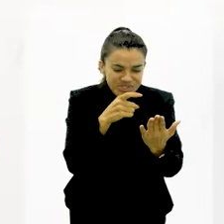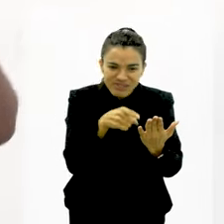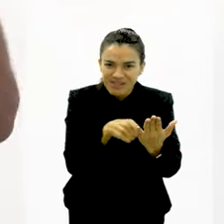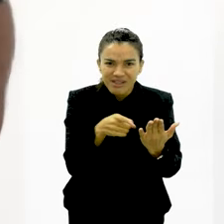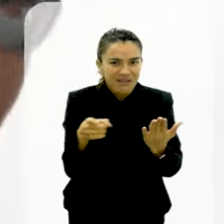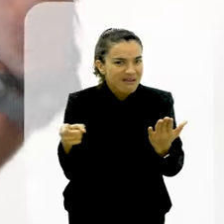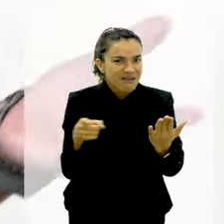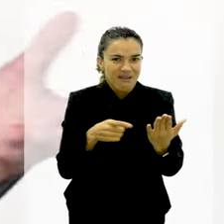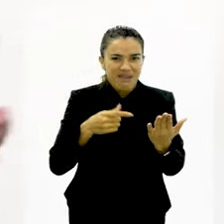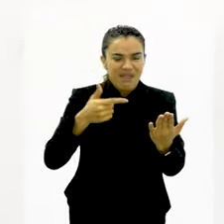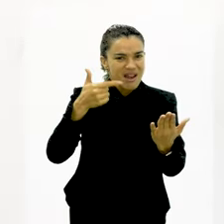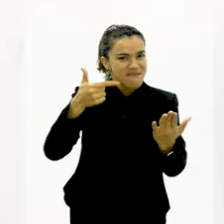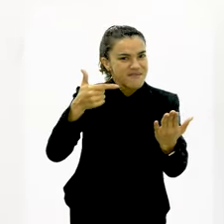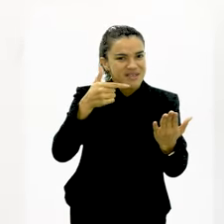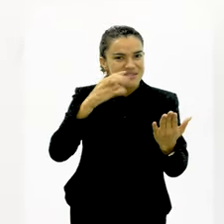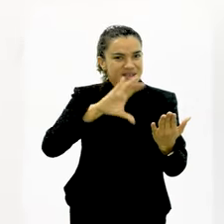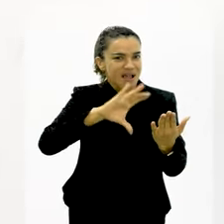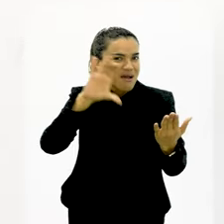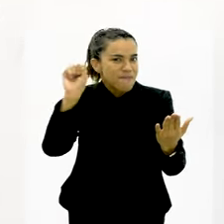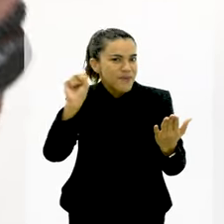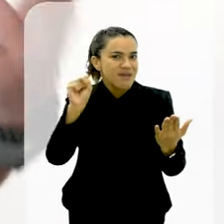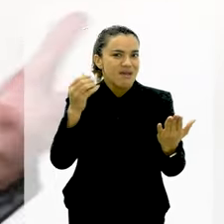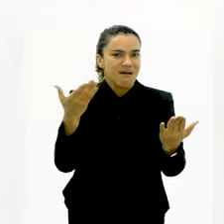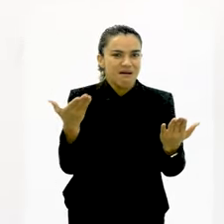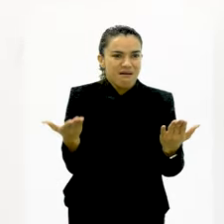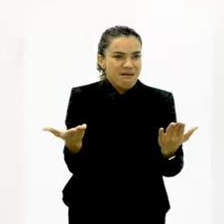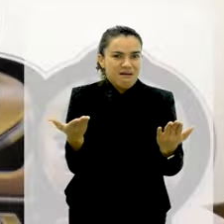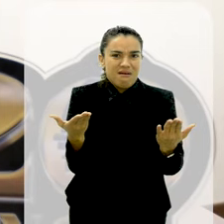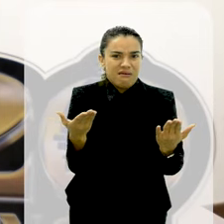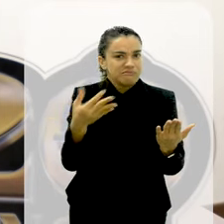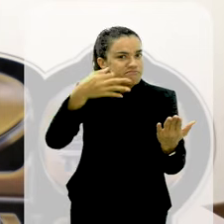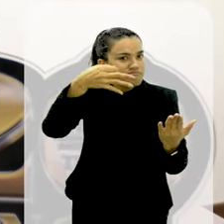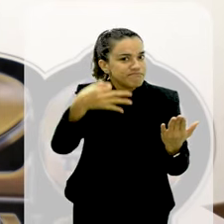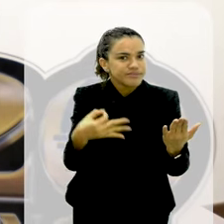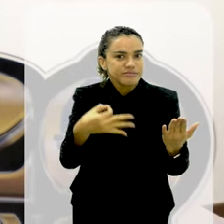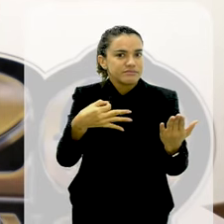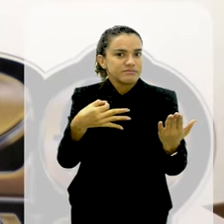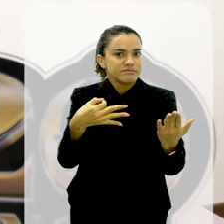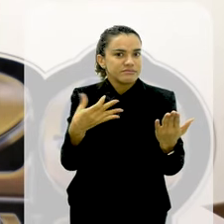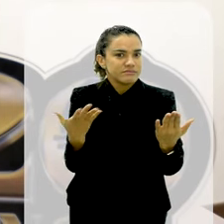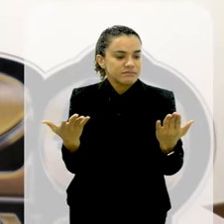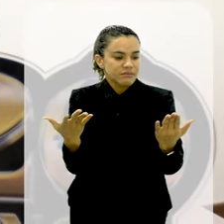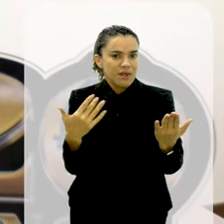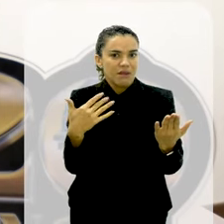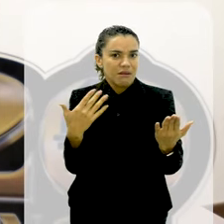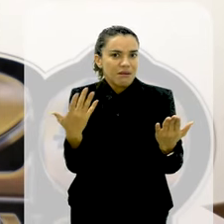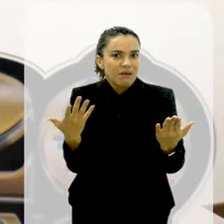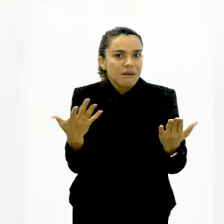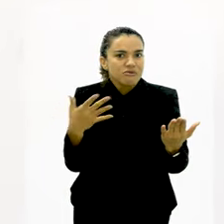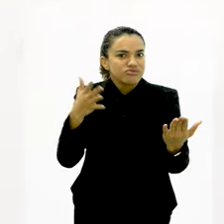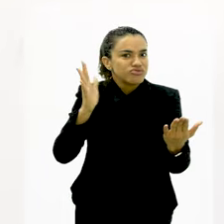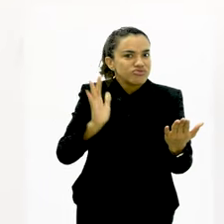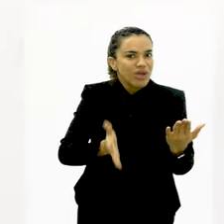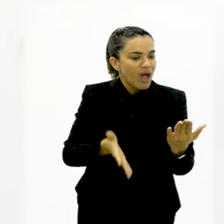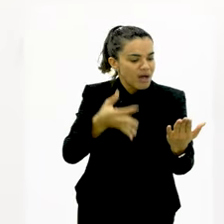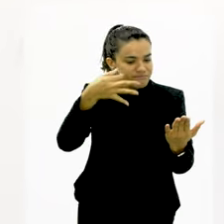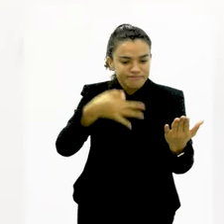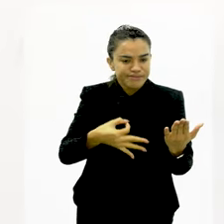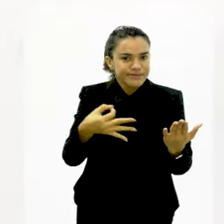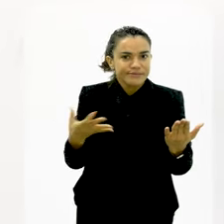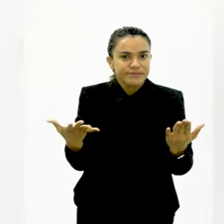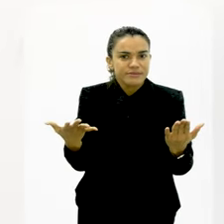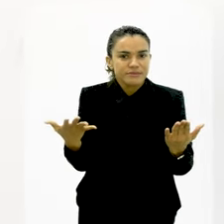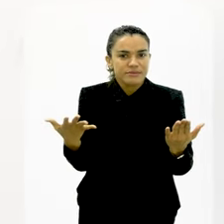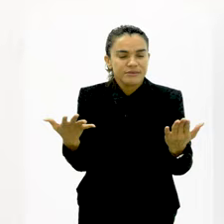Paulo, vice-campeão do carnaval, a Viradouro acabou de subir. E já estava confirmado na escola, né? Já estava confirmado na